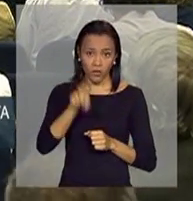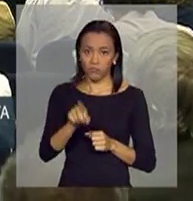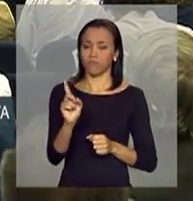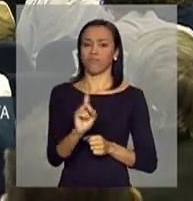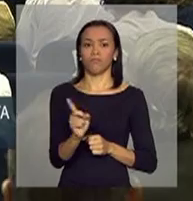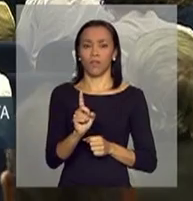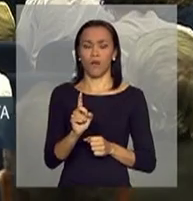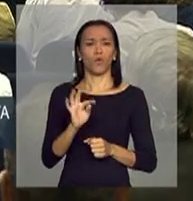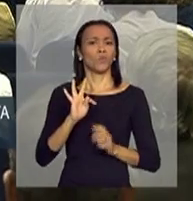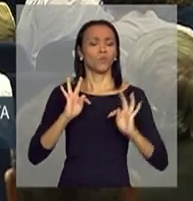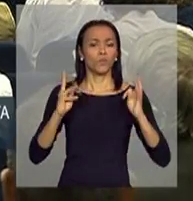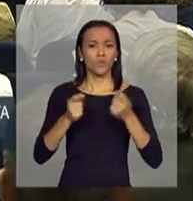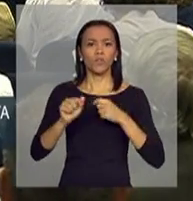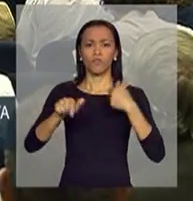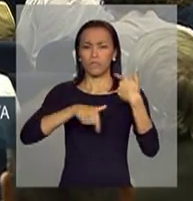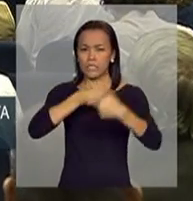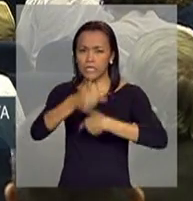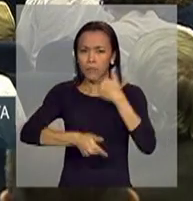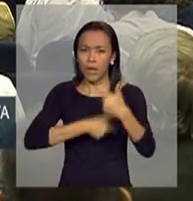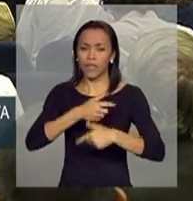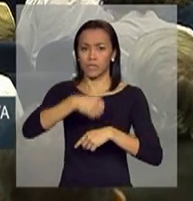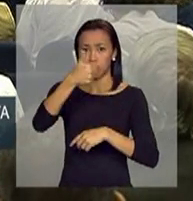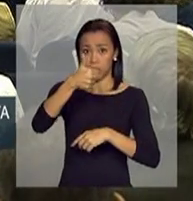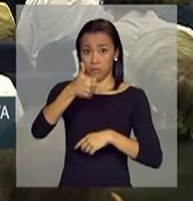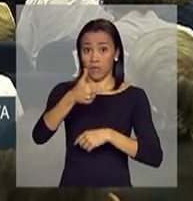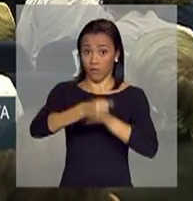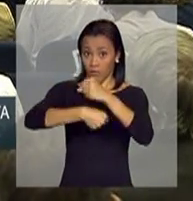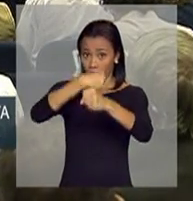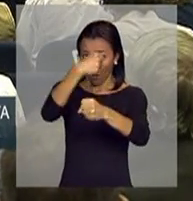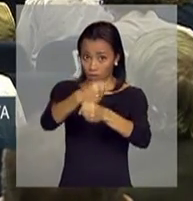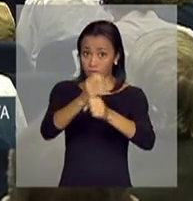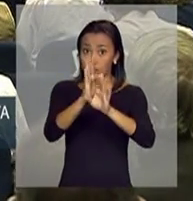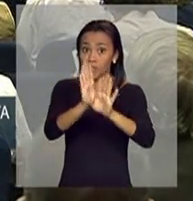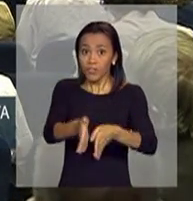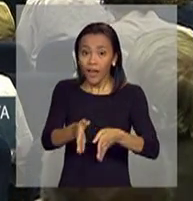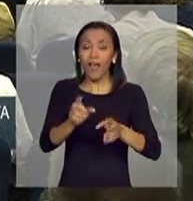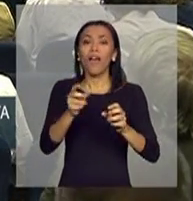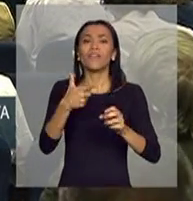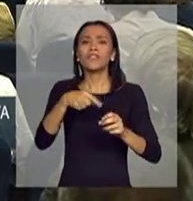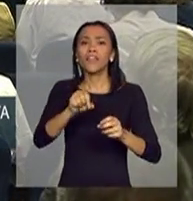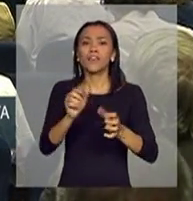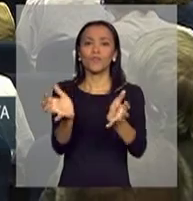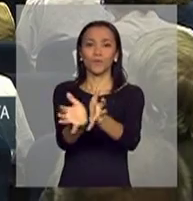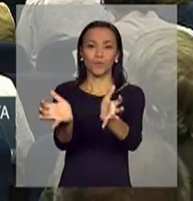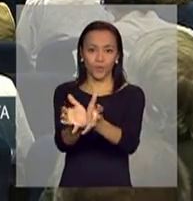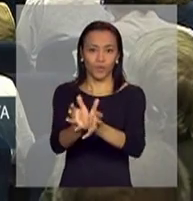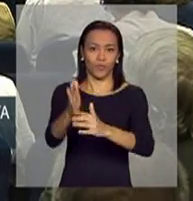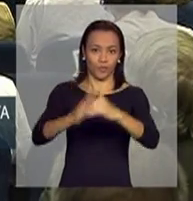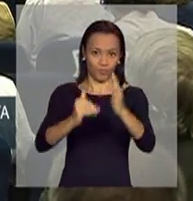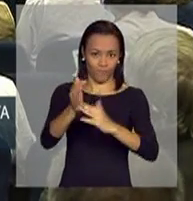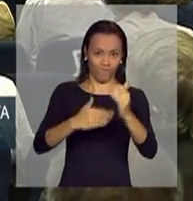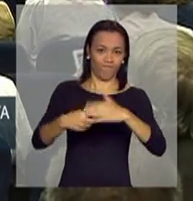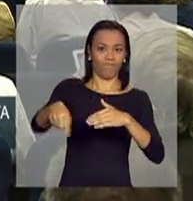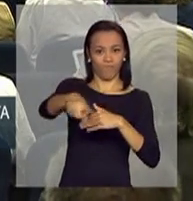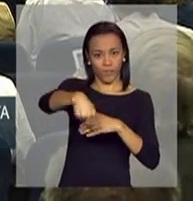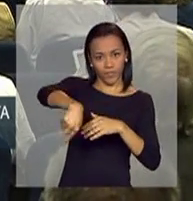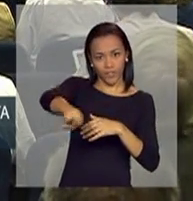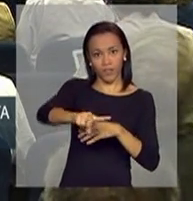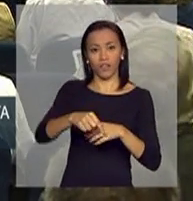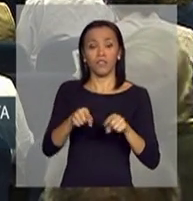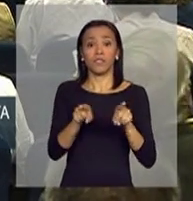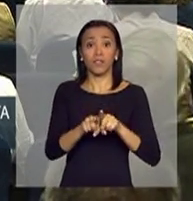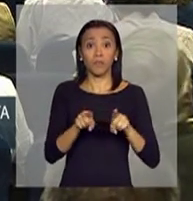realizado nesse primeiro ano, se deve ao trabalho dos comissionados, mas também da pleia